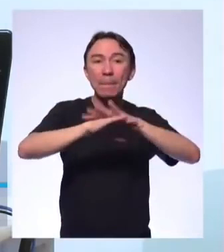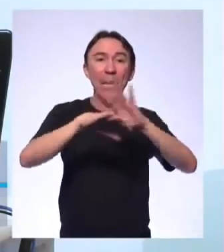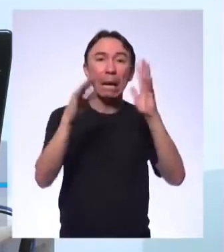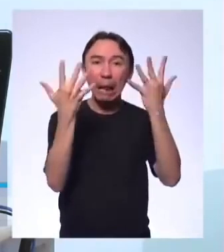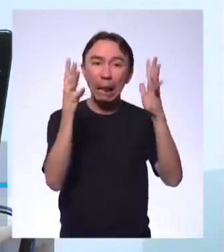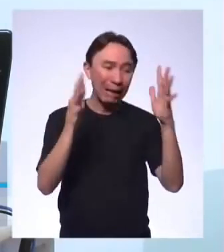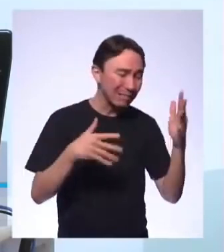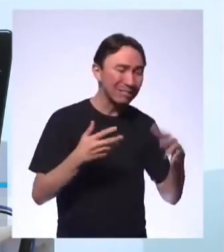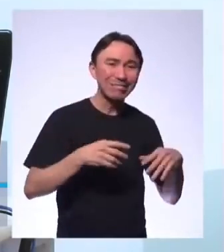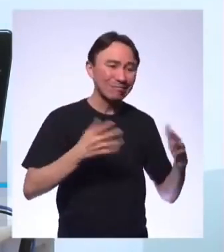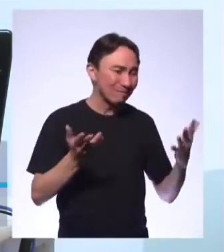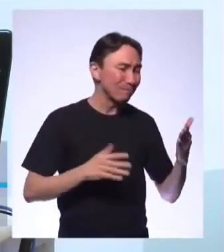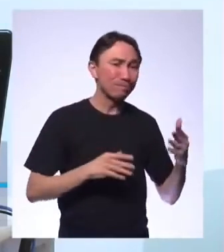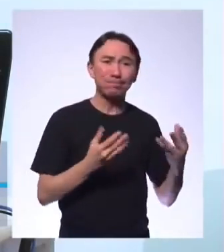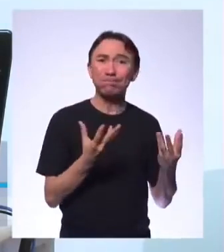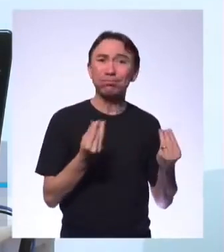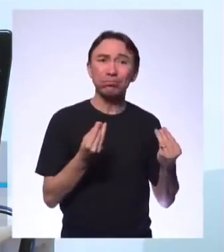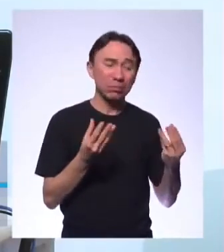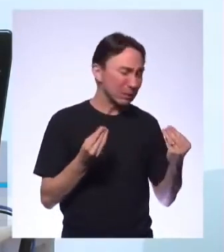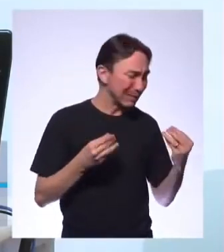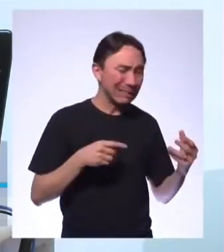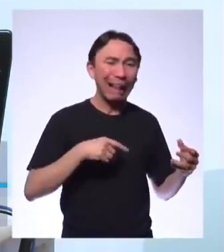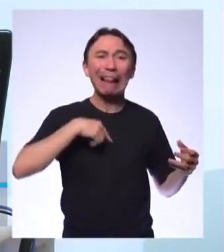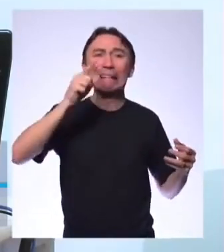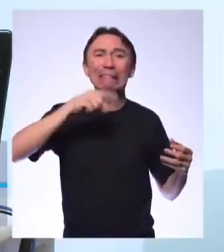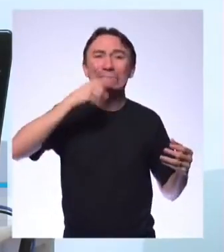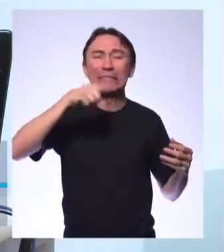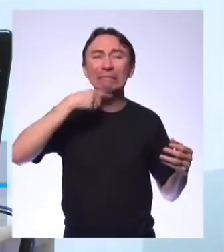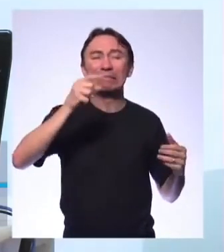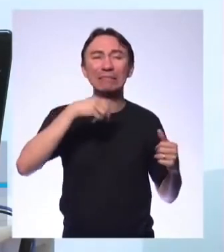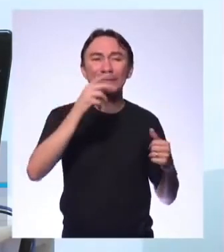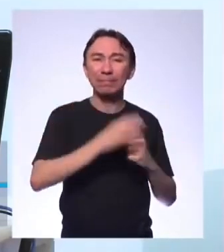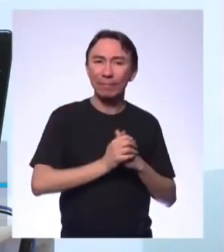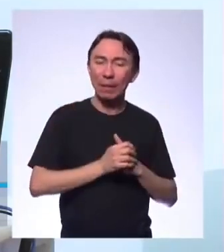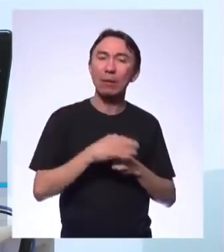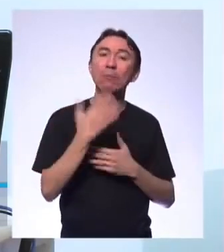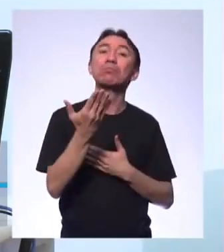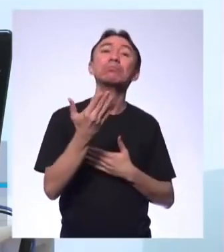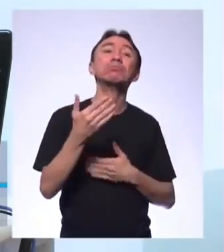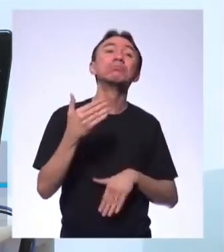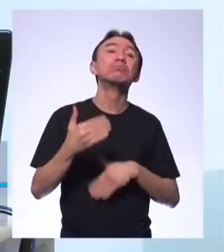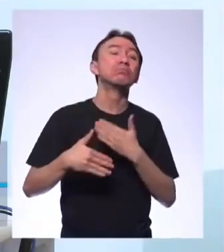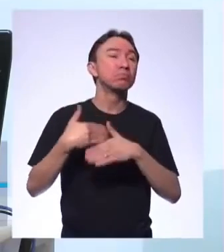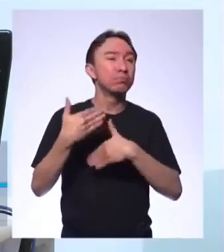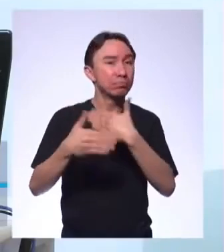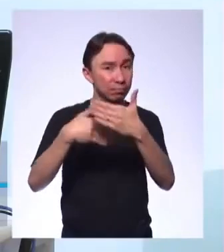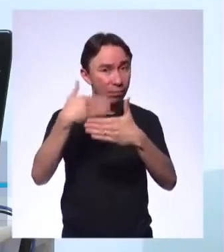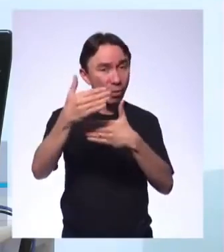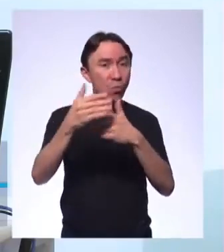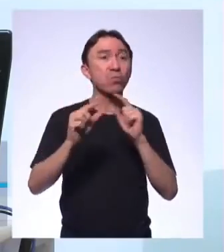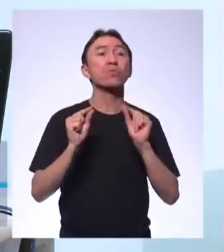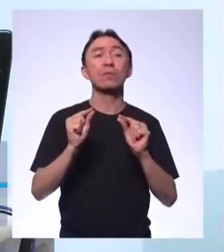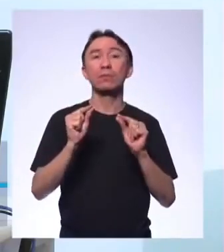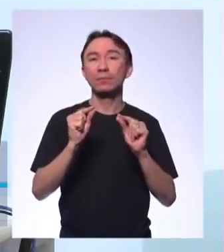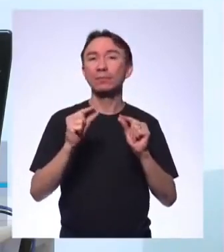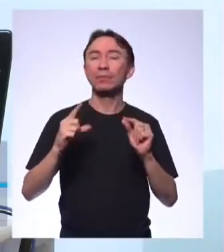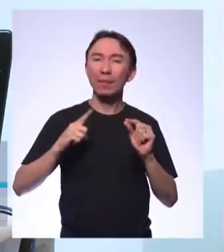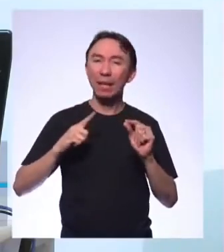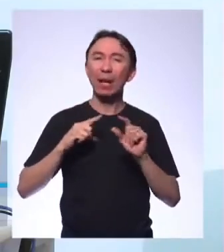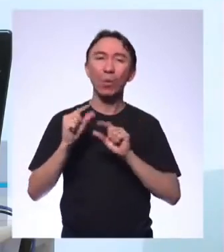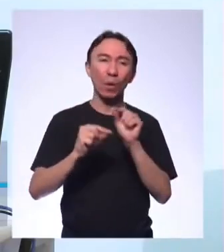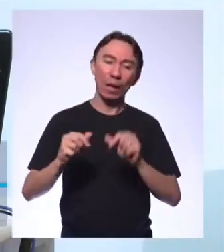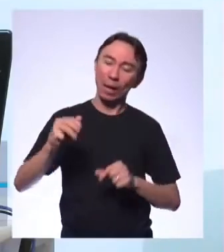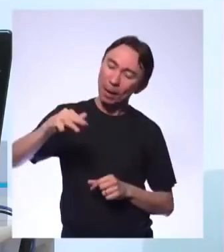modo com que se exige aí a demanda de mercado, a gente tem uma evolução aí desse processo que é a